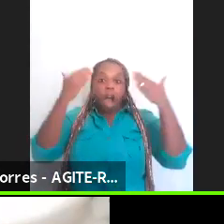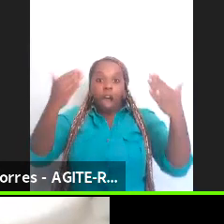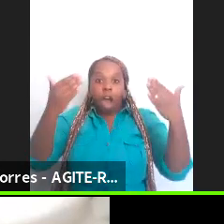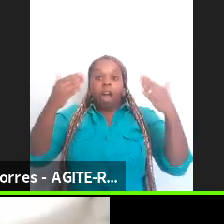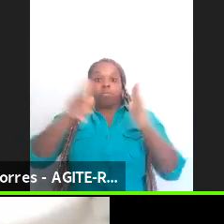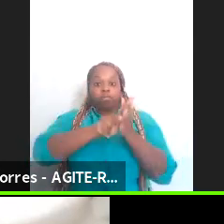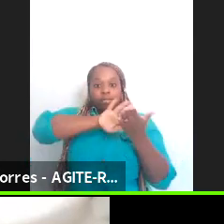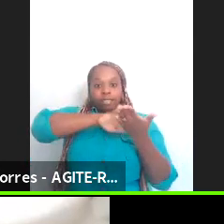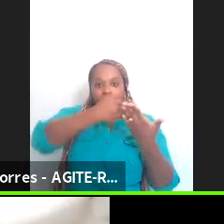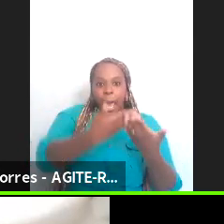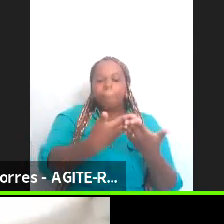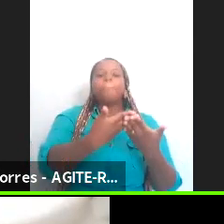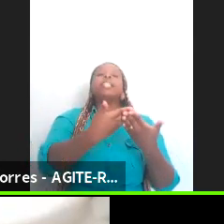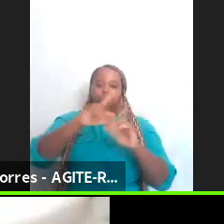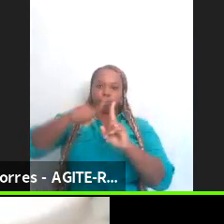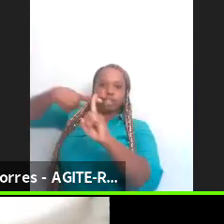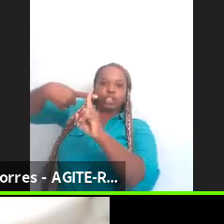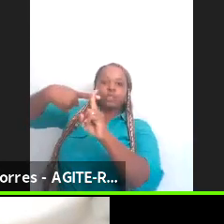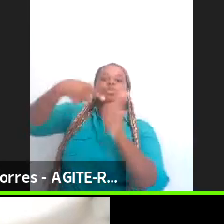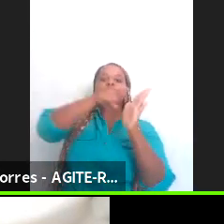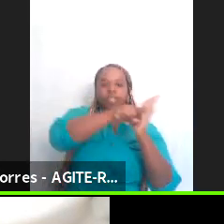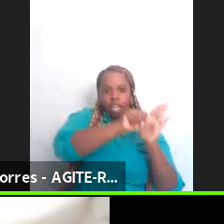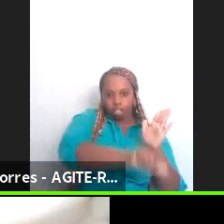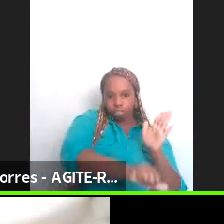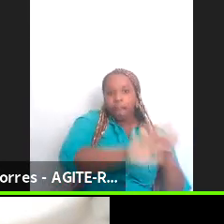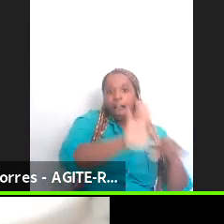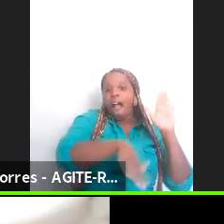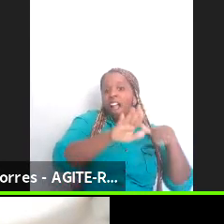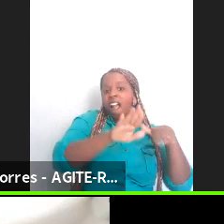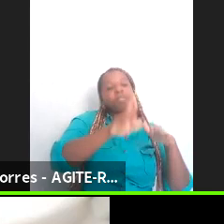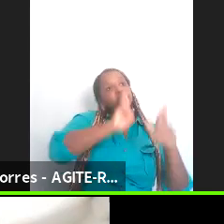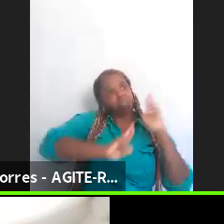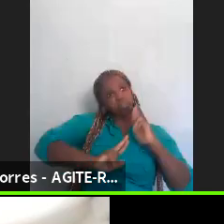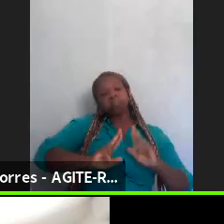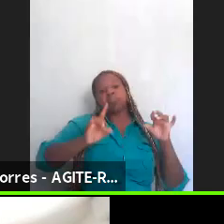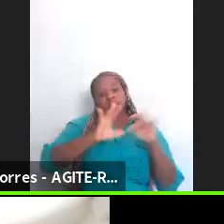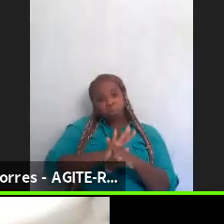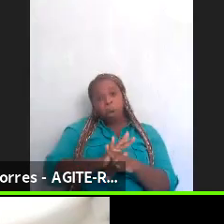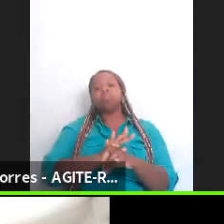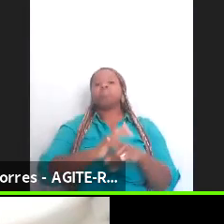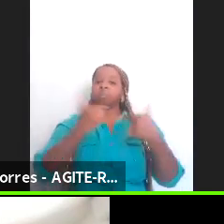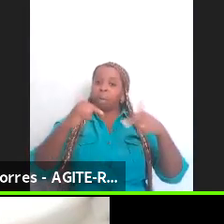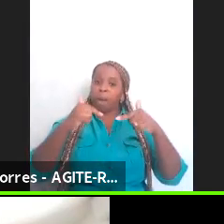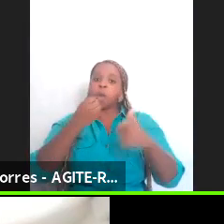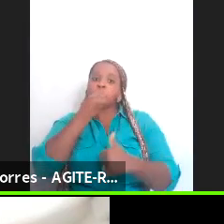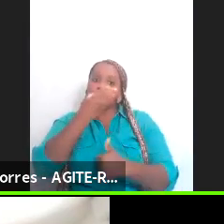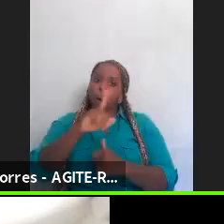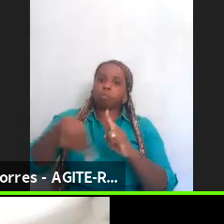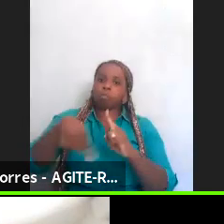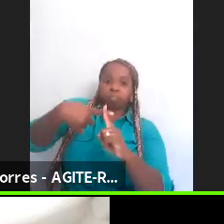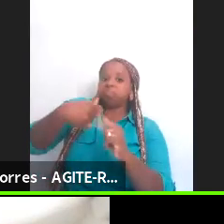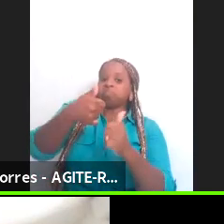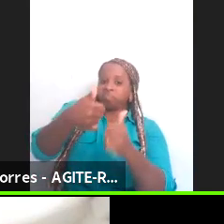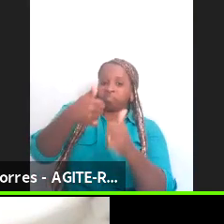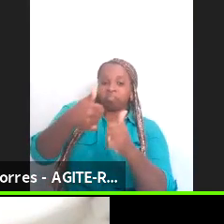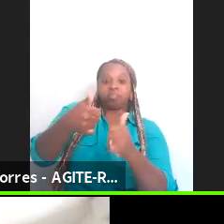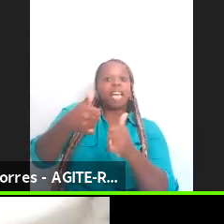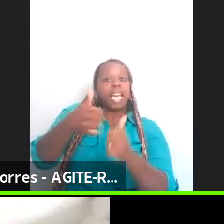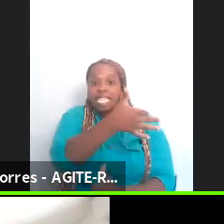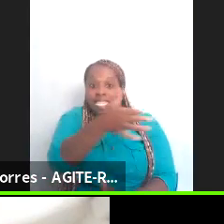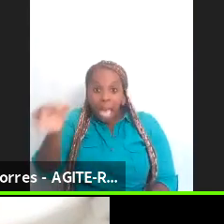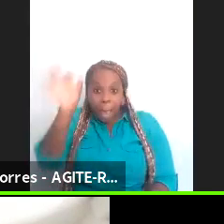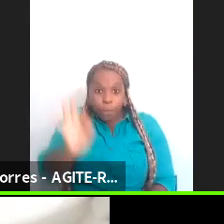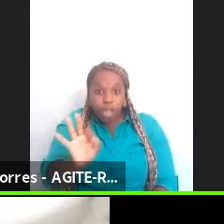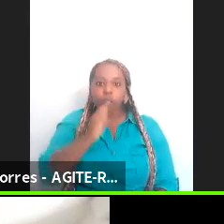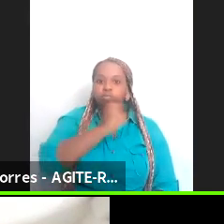e para o mal. Mesmo quando o resultado do nosso trabalho é bom, sei que não existe 100% de perfeição, sempre vai